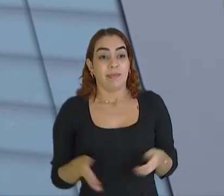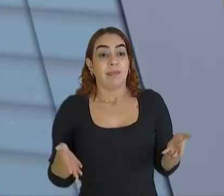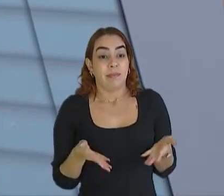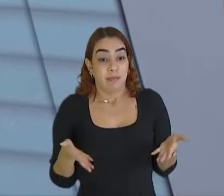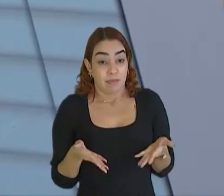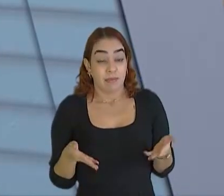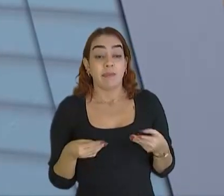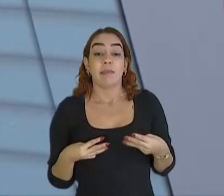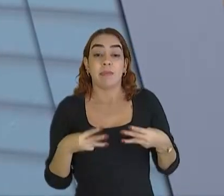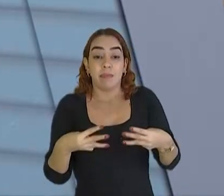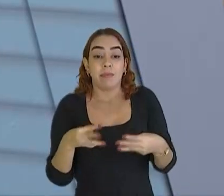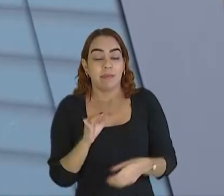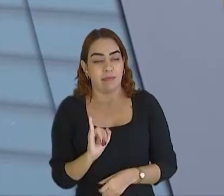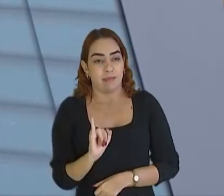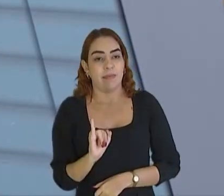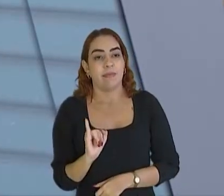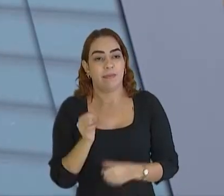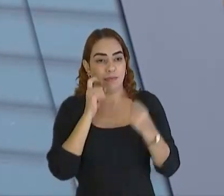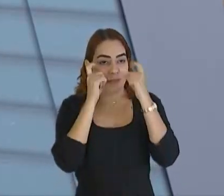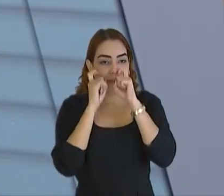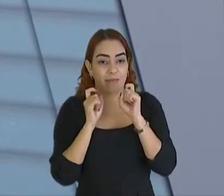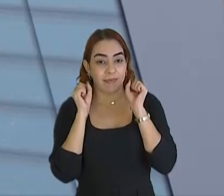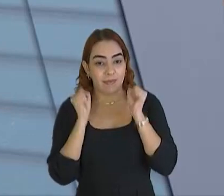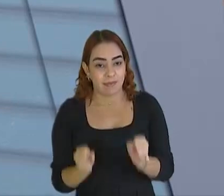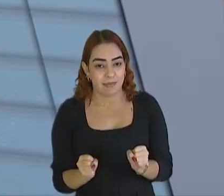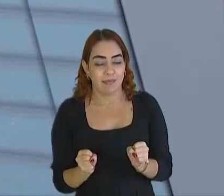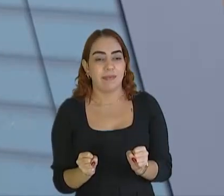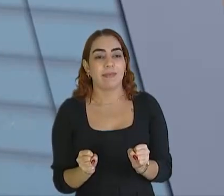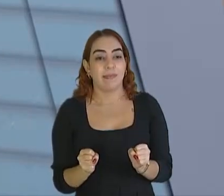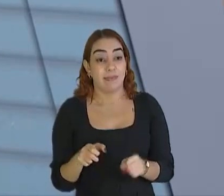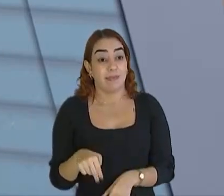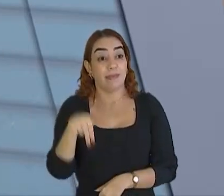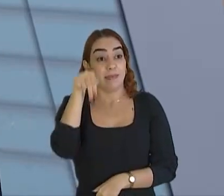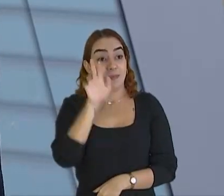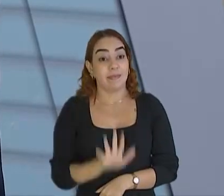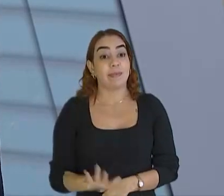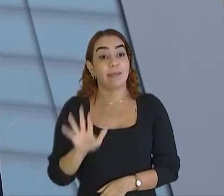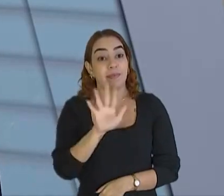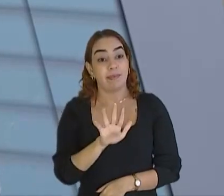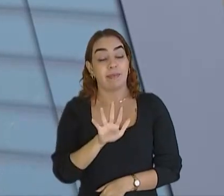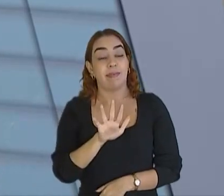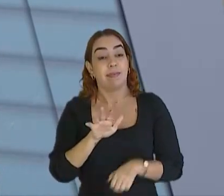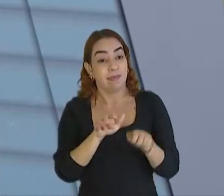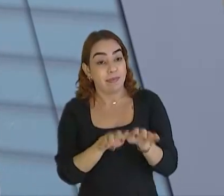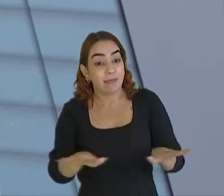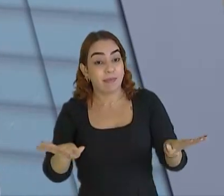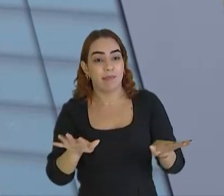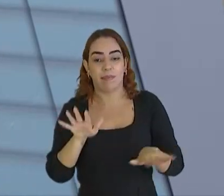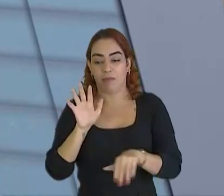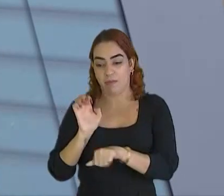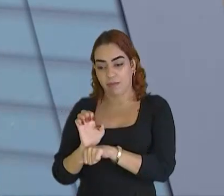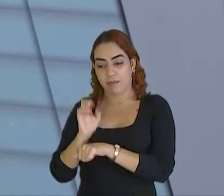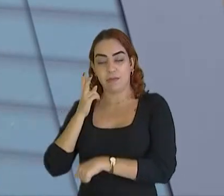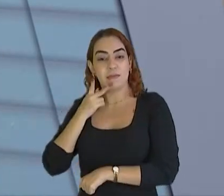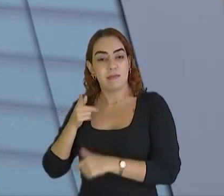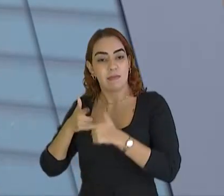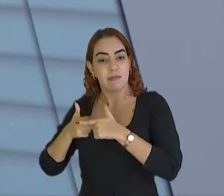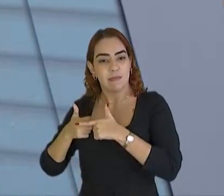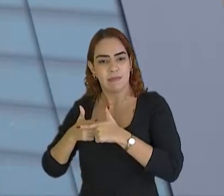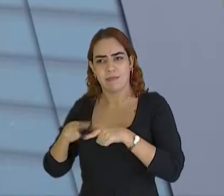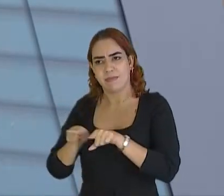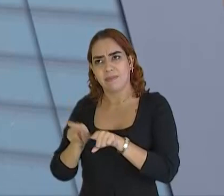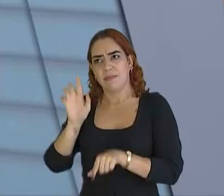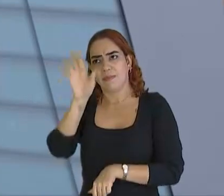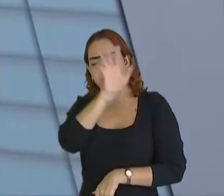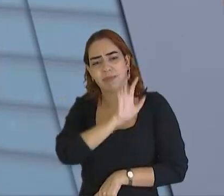terá a oportunidade de discutir uma aplicação nacional, porque alguns problemas aqui, com certeza, são os mesmos